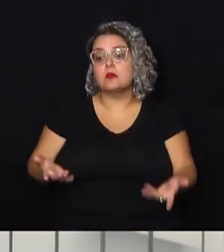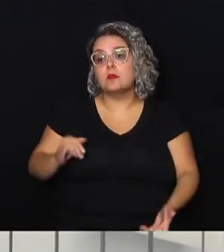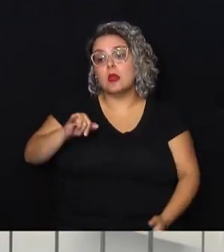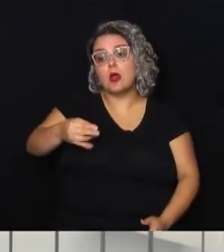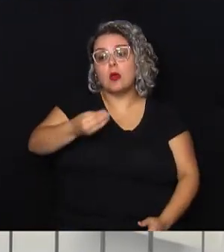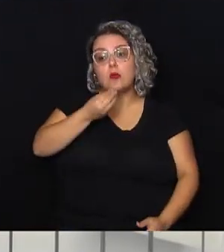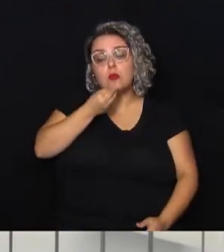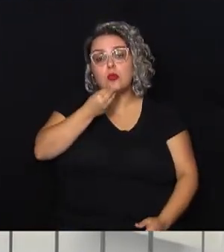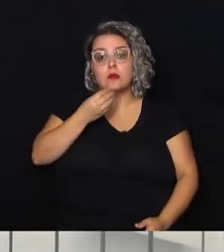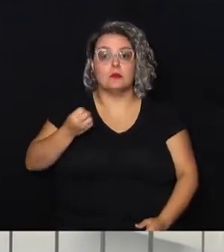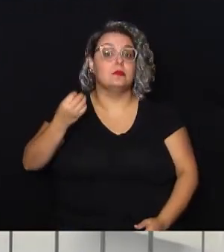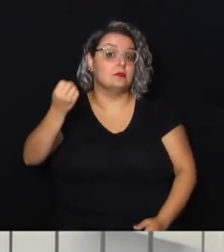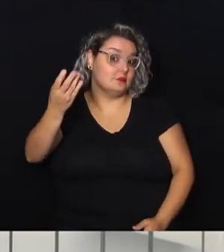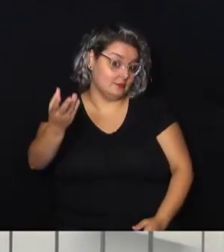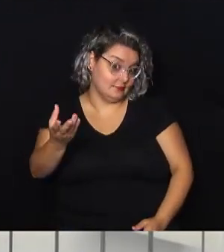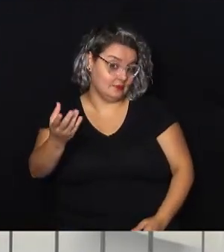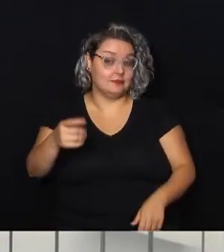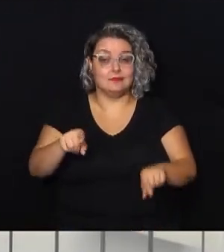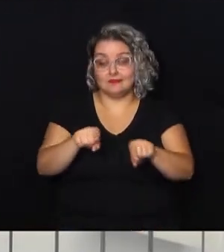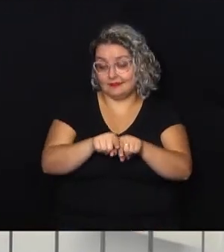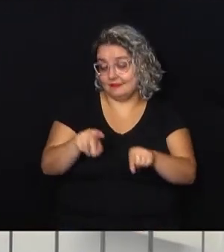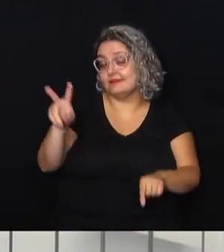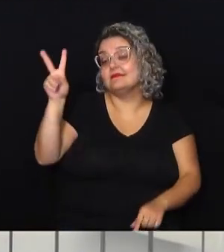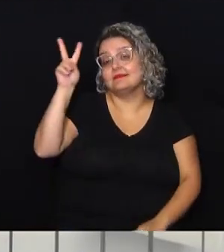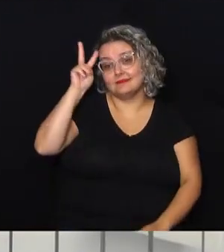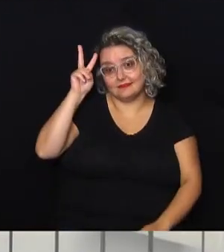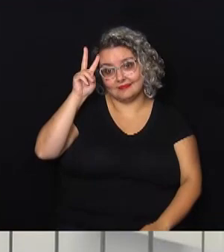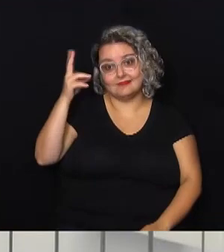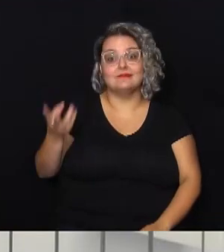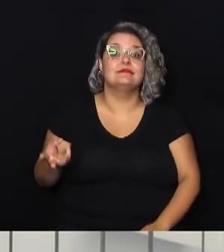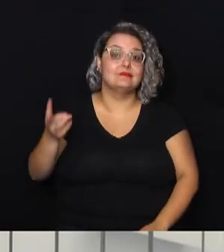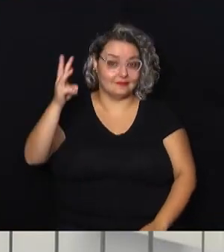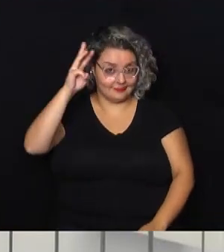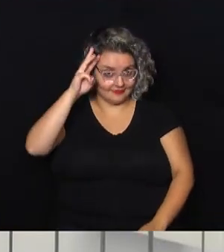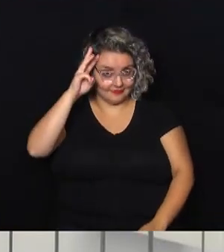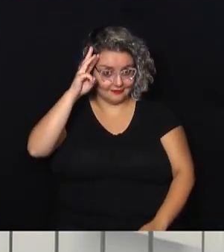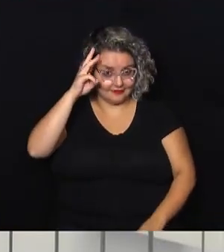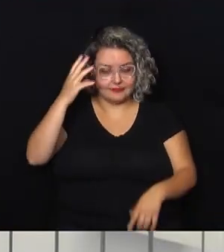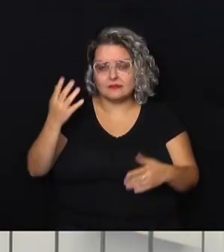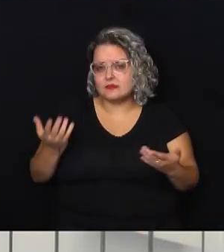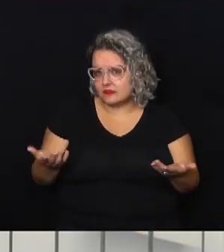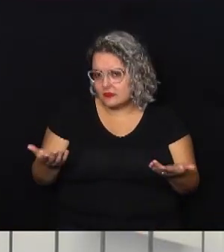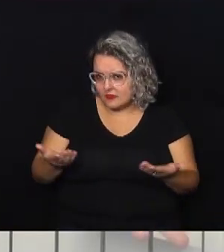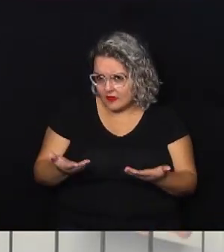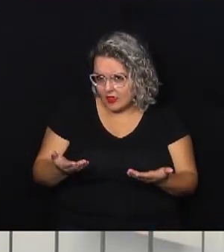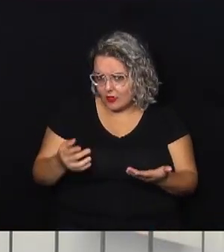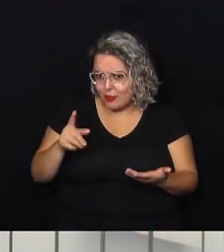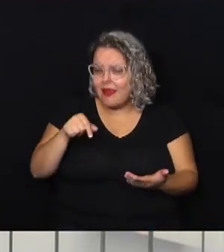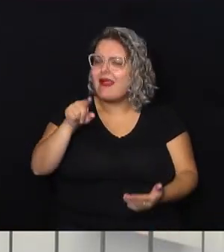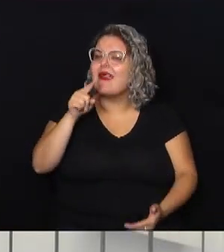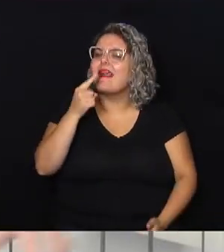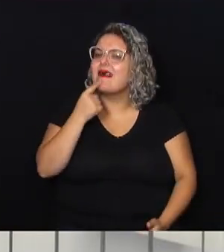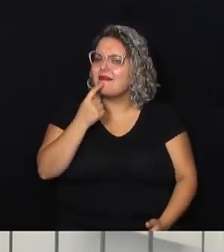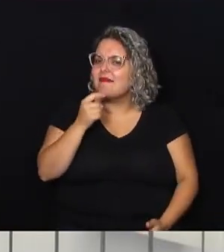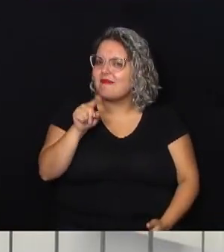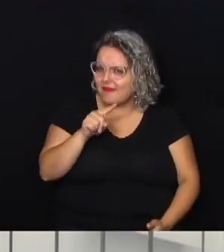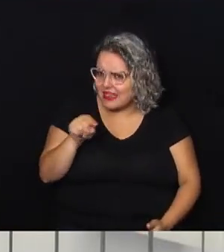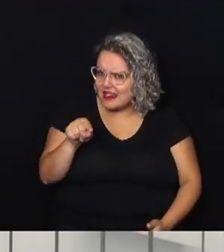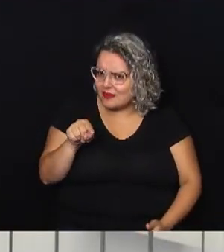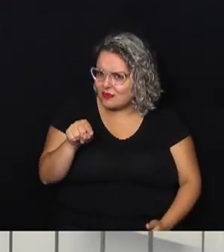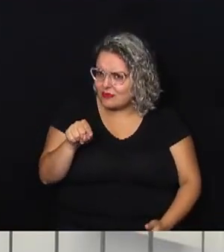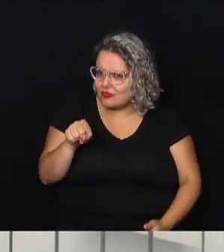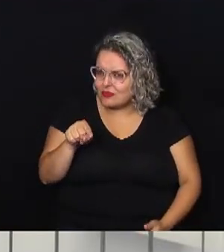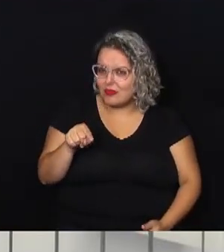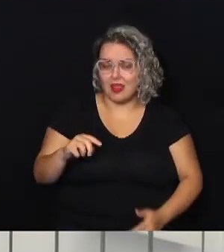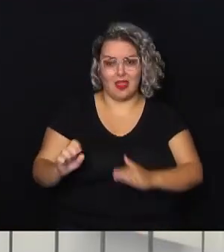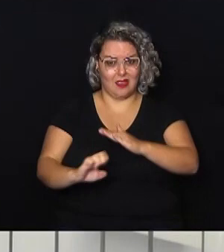para viajar também na segunda, na terça-feira. Agora, é feriado? A empresa pode